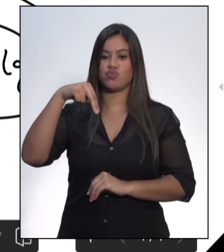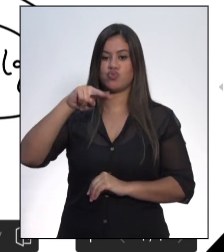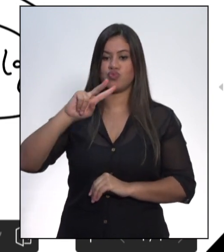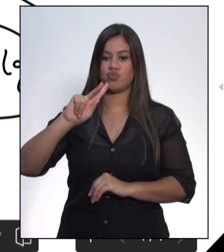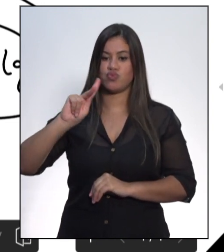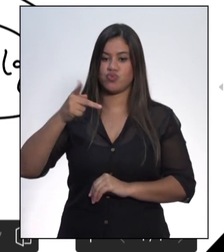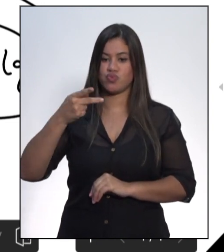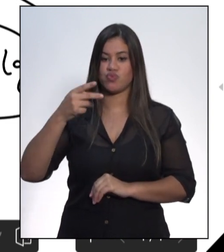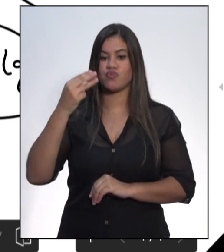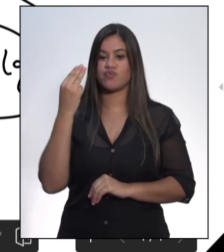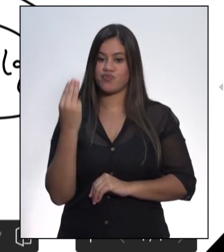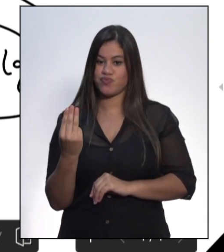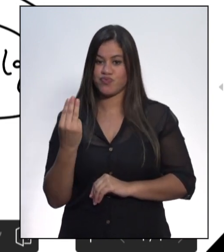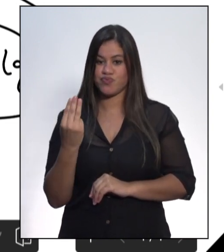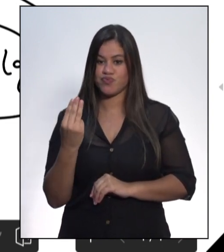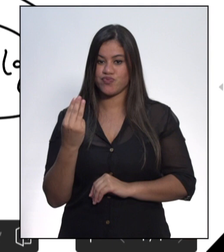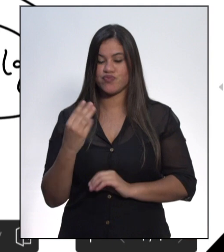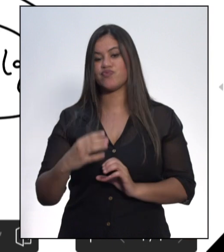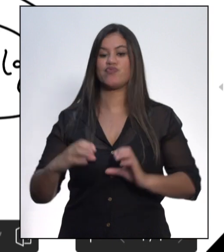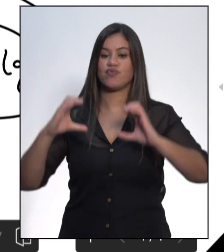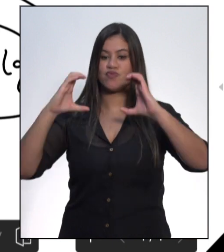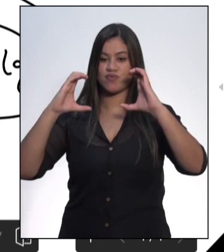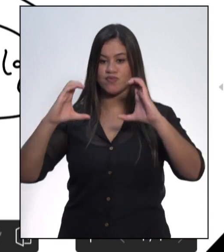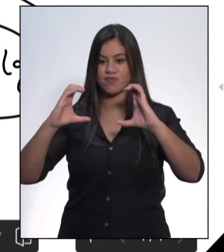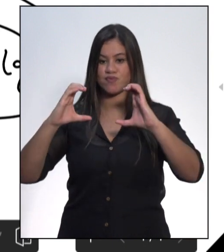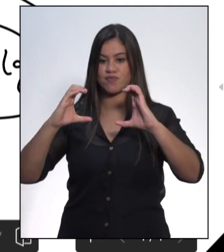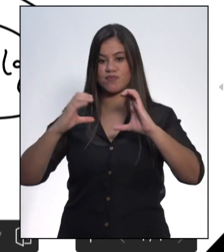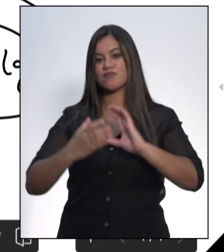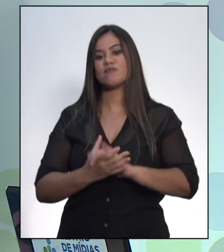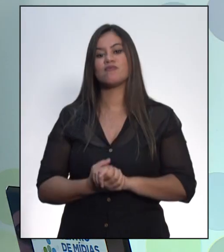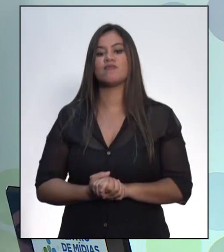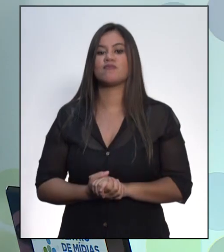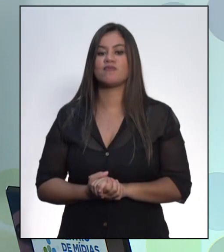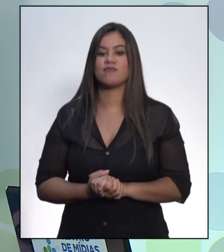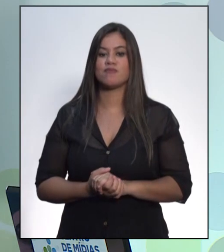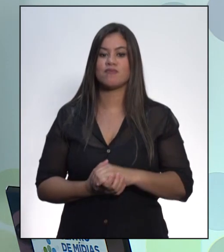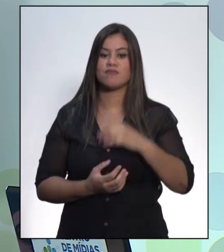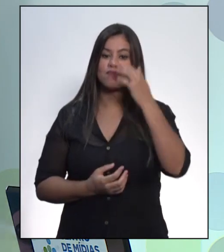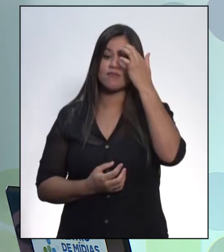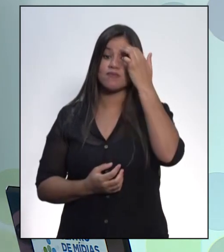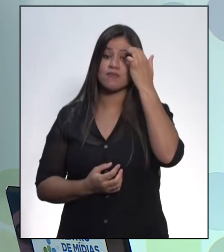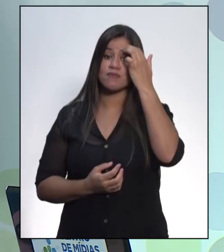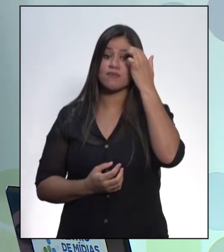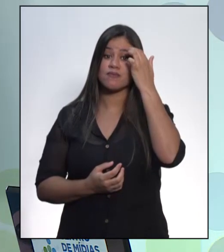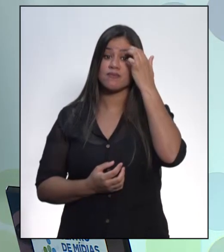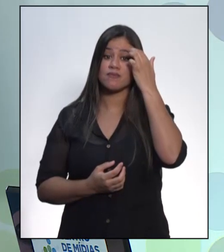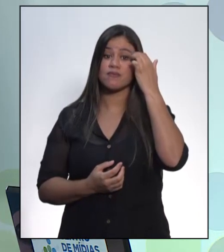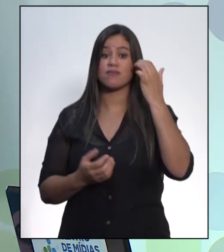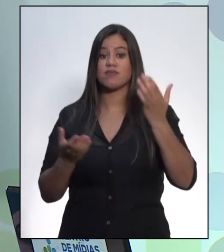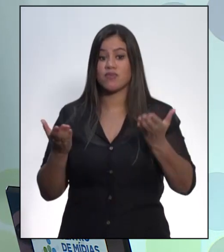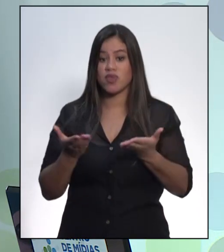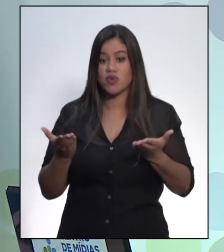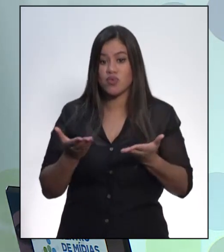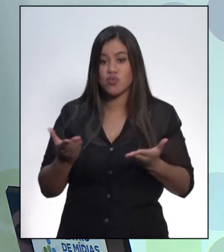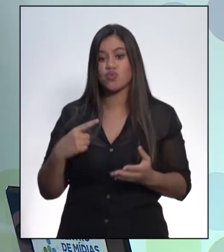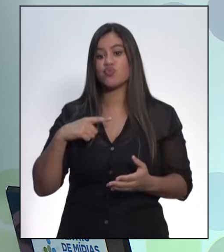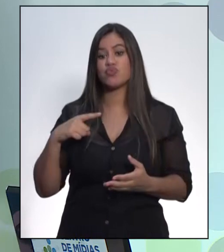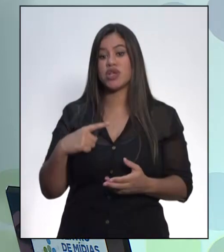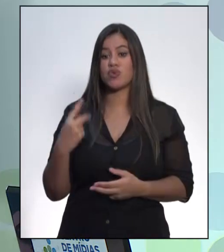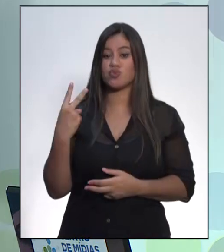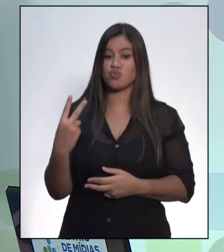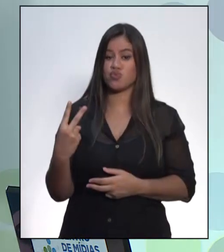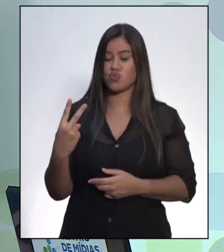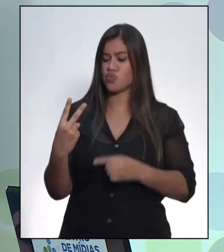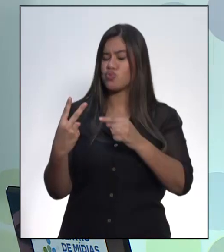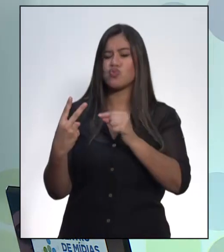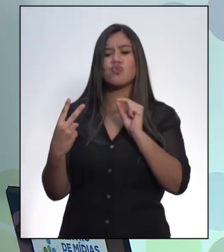fecho. O meu coeficiente estequiométrico, aqui no meu balanceamento, eu não coloquei aqui na frente o 2.